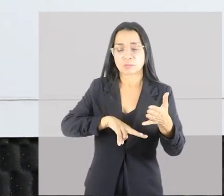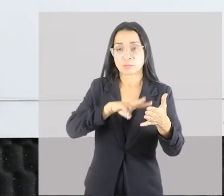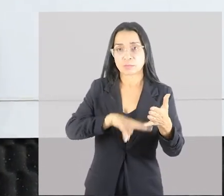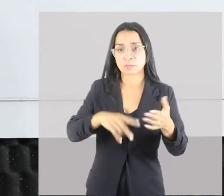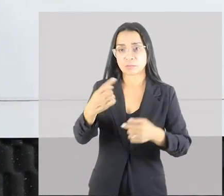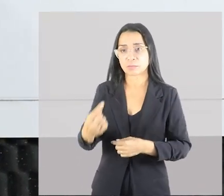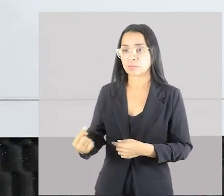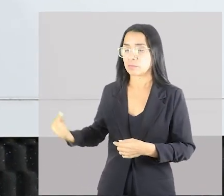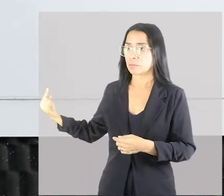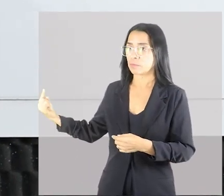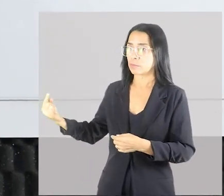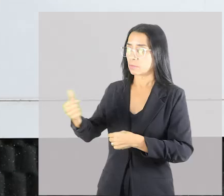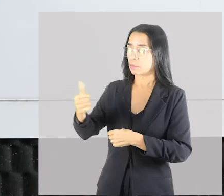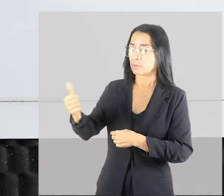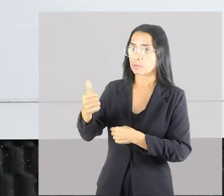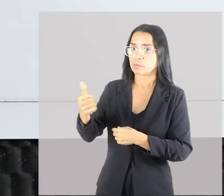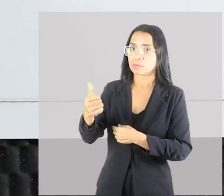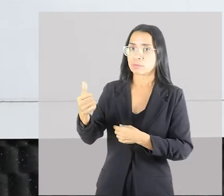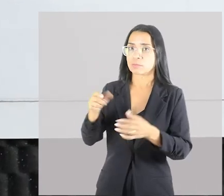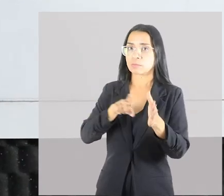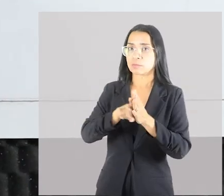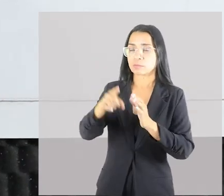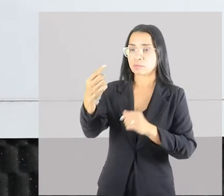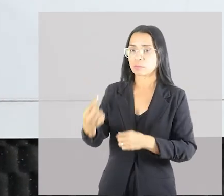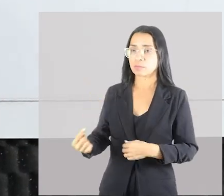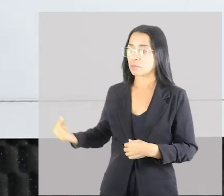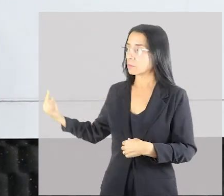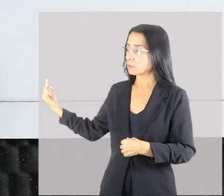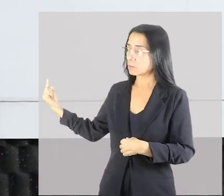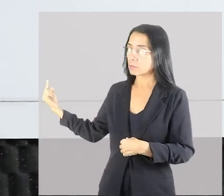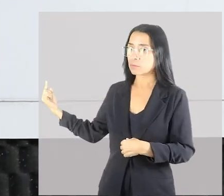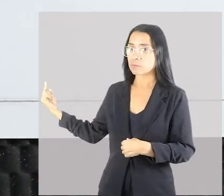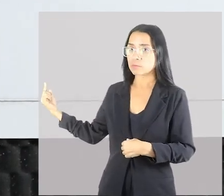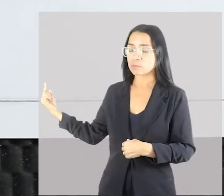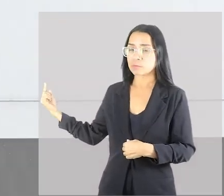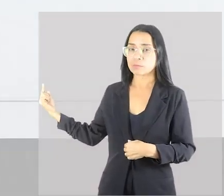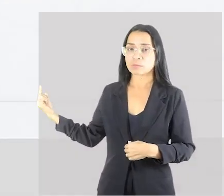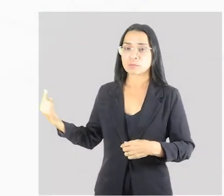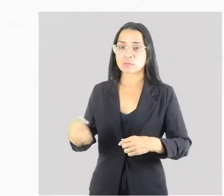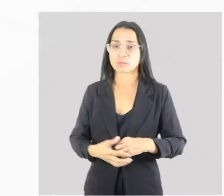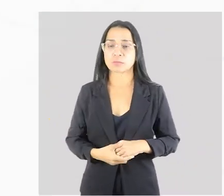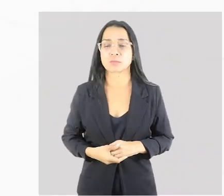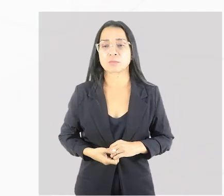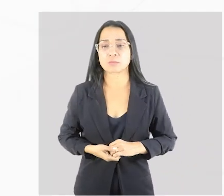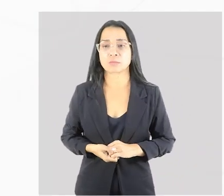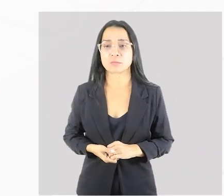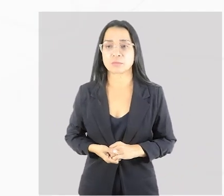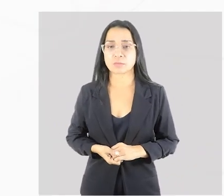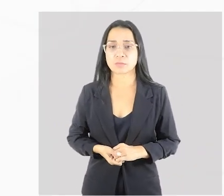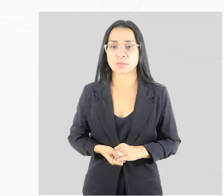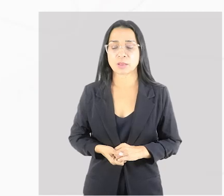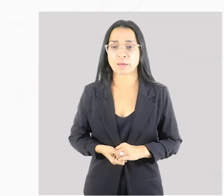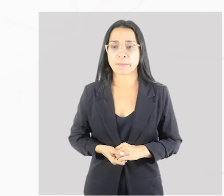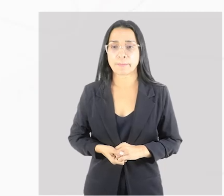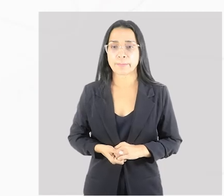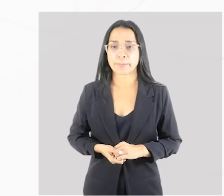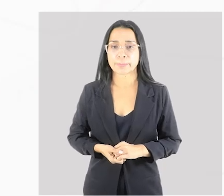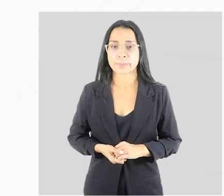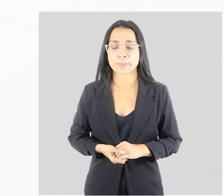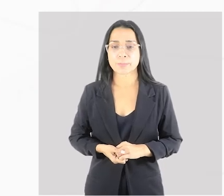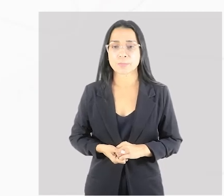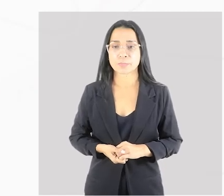comigo essa primeira questão, tá? Essa primeira questão fala o seguinte: as enzimas de restrição